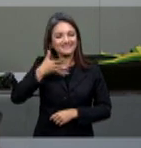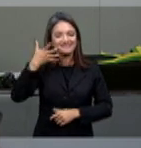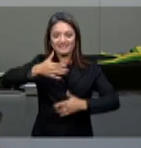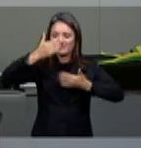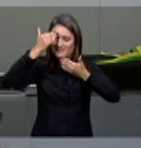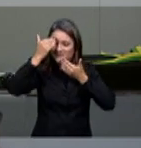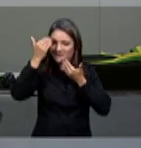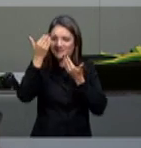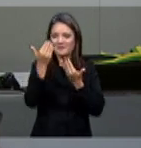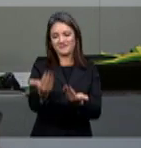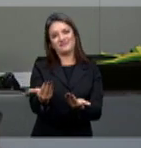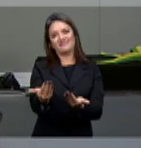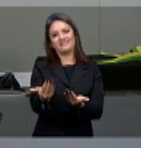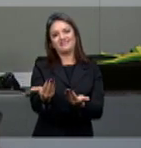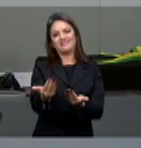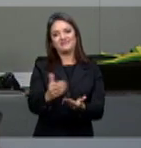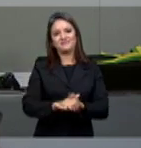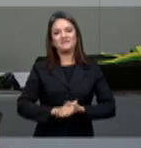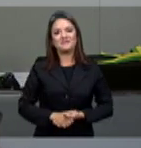muito agradeço